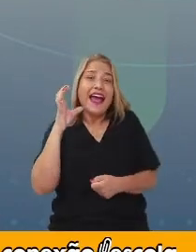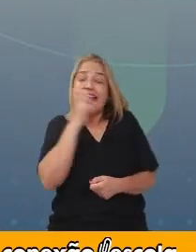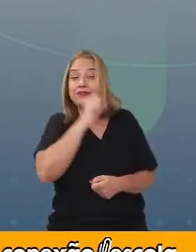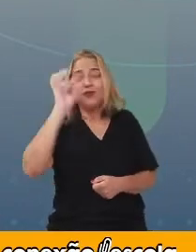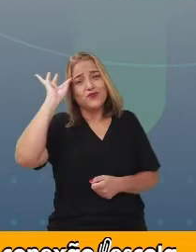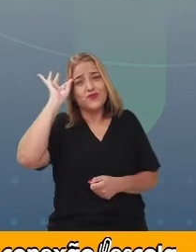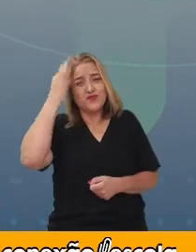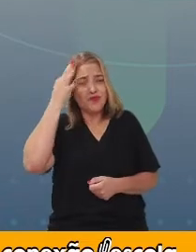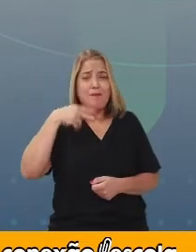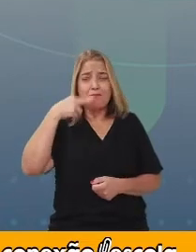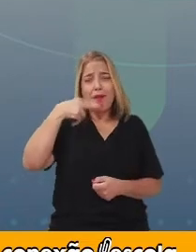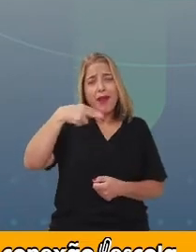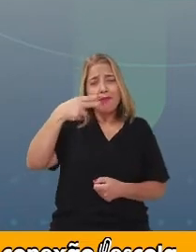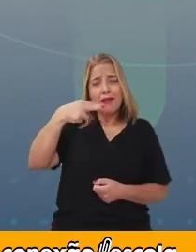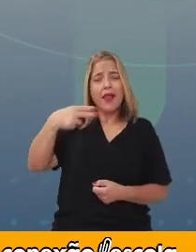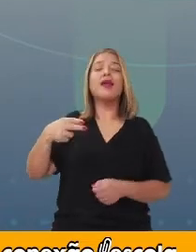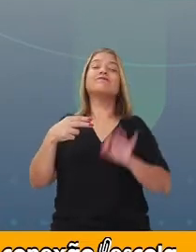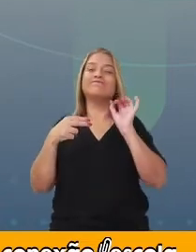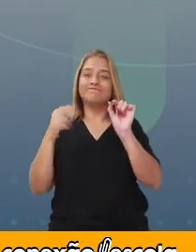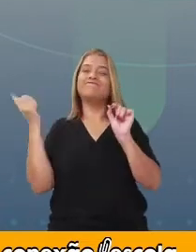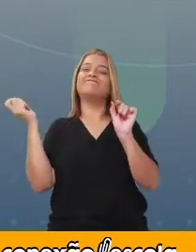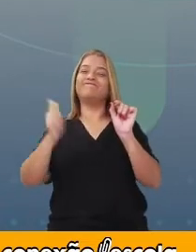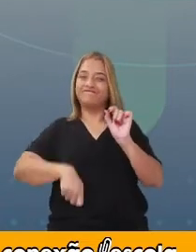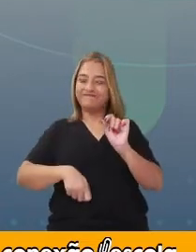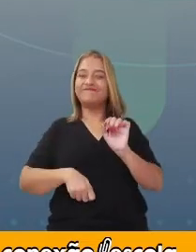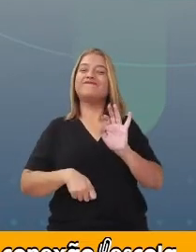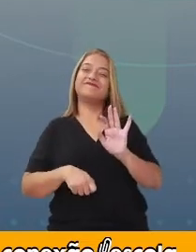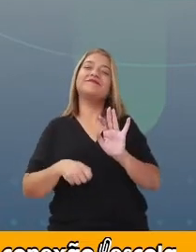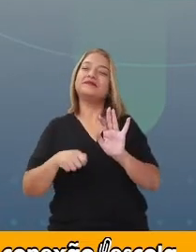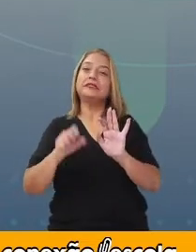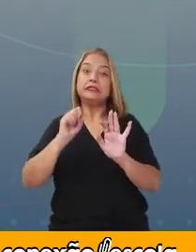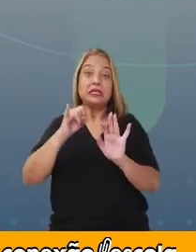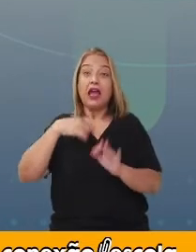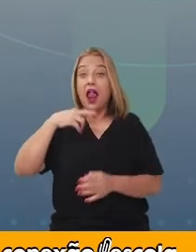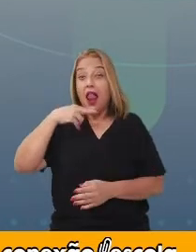rápido. Eu não falei porque senão ia travar a